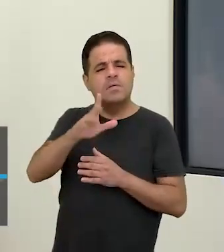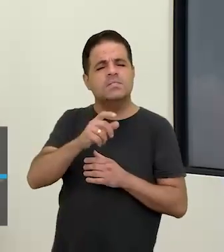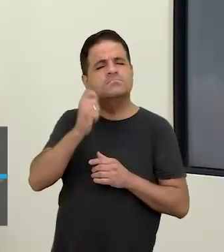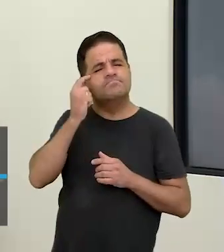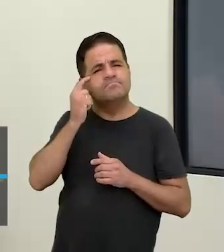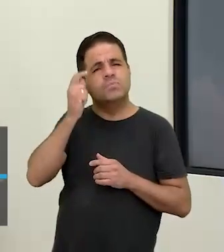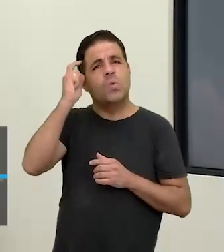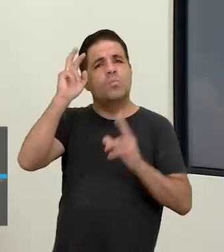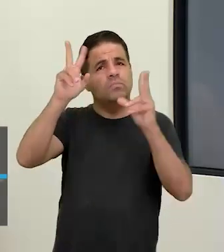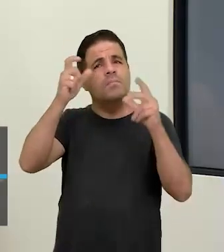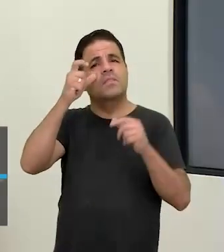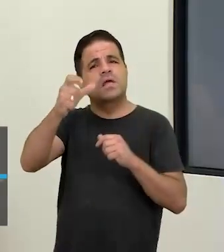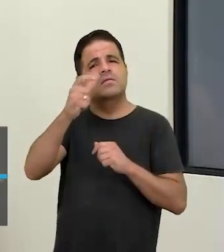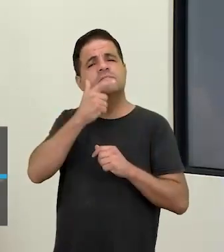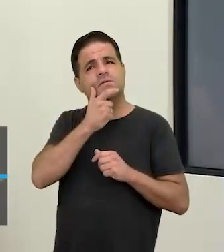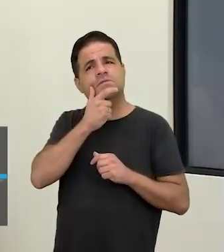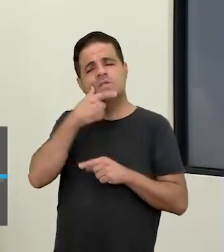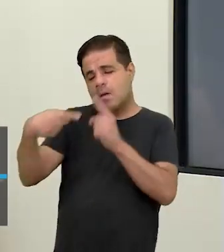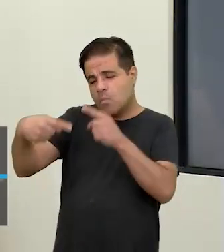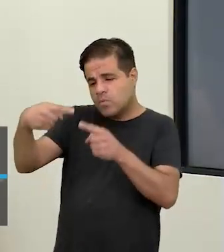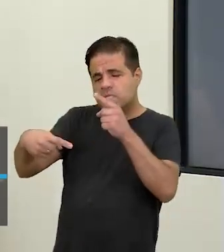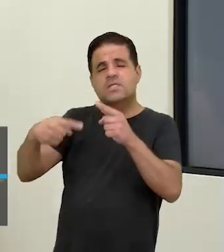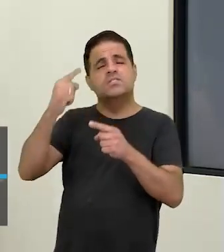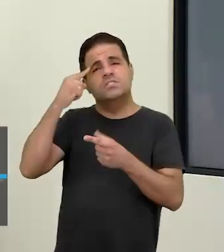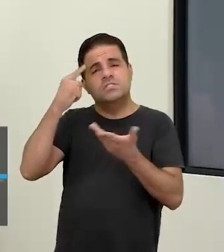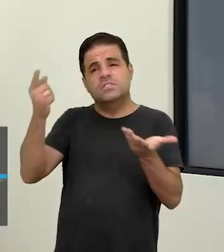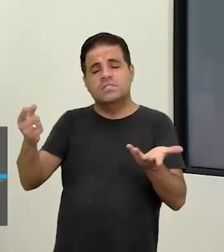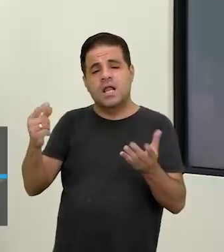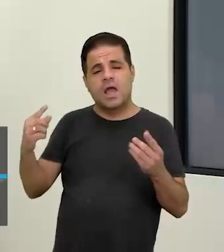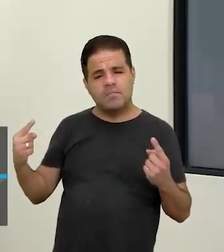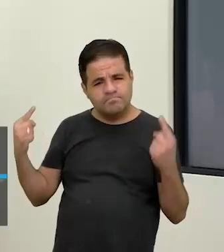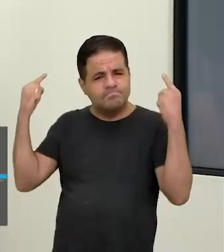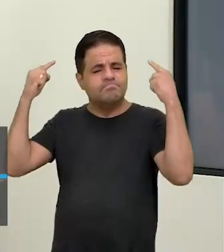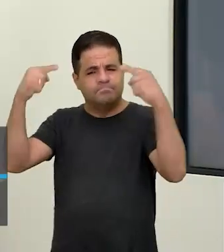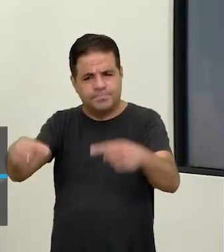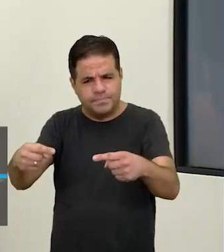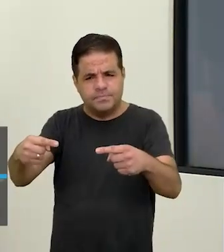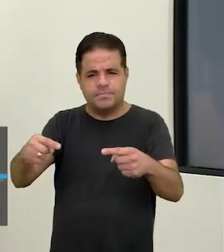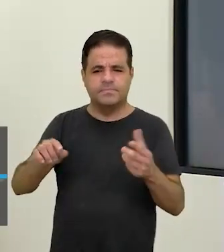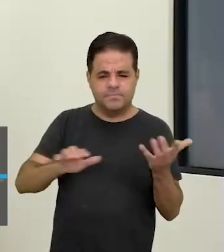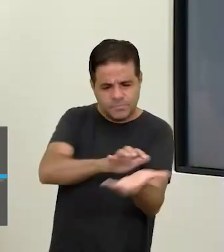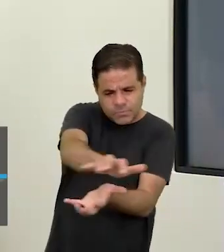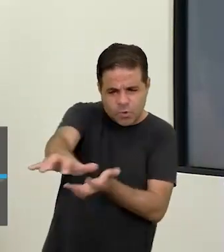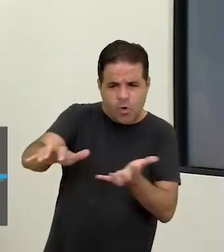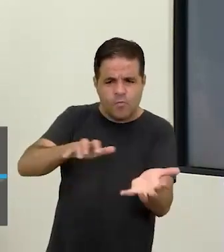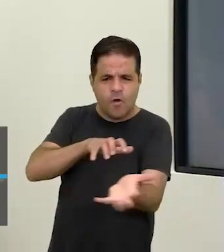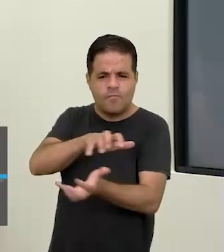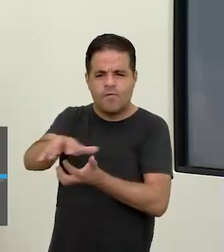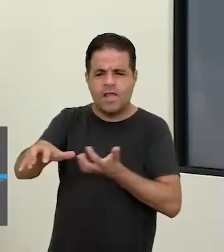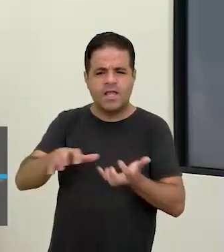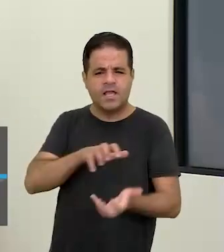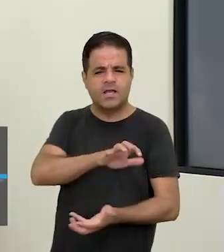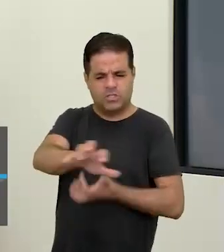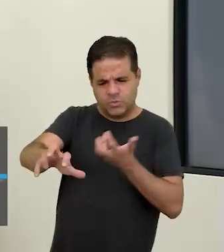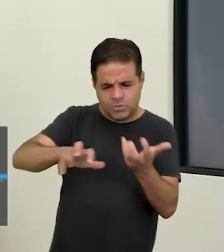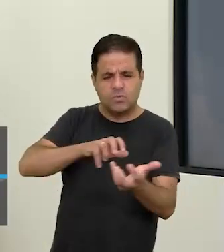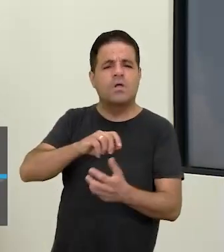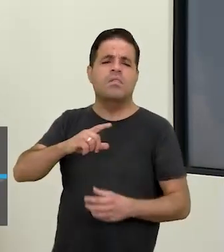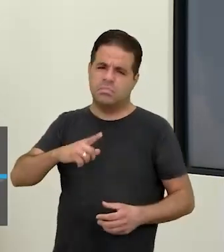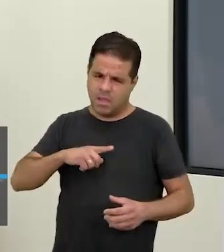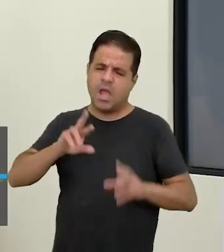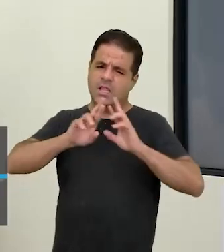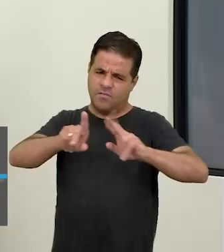esse ponto do conflito, porque a política, ela pressupõe o conflito, né? Porque nós todos somos diferentes. Evidentemente vai